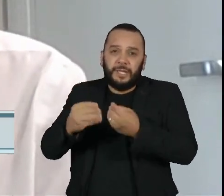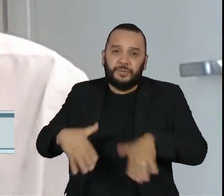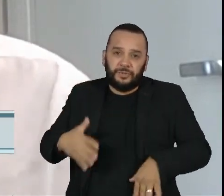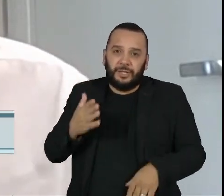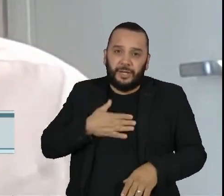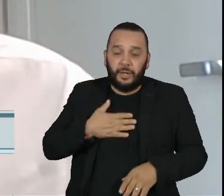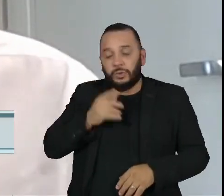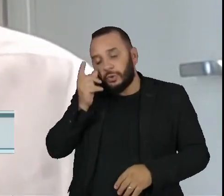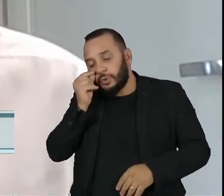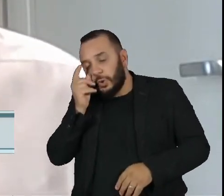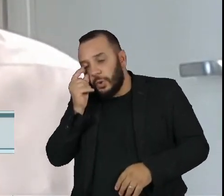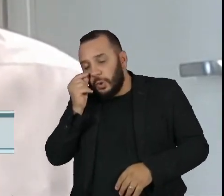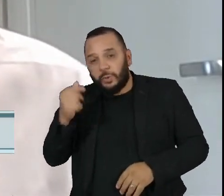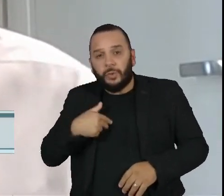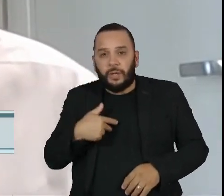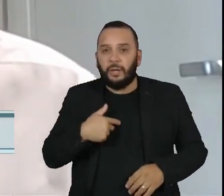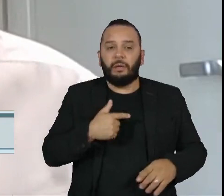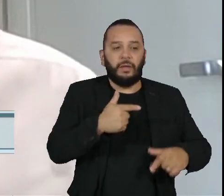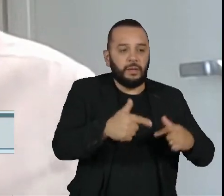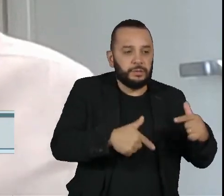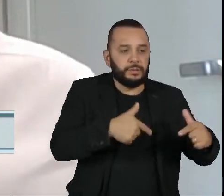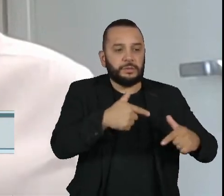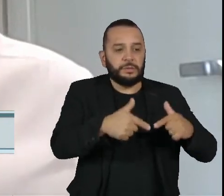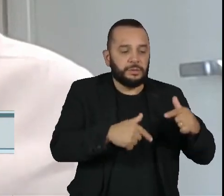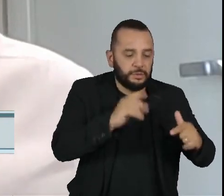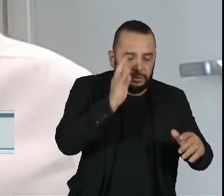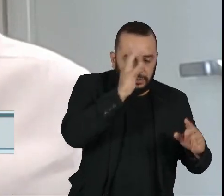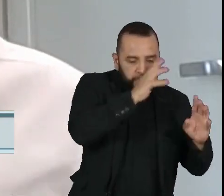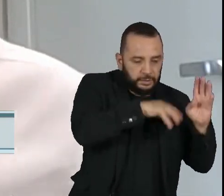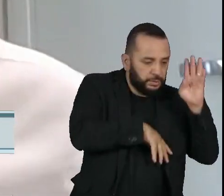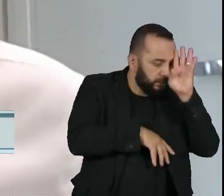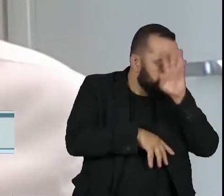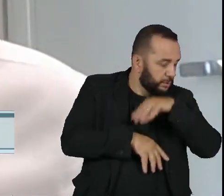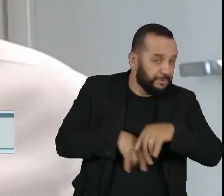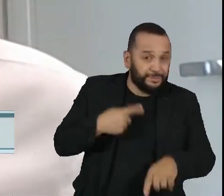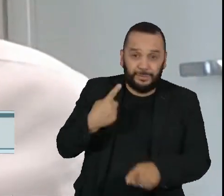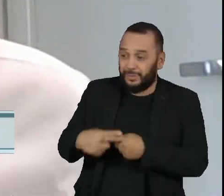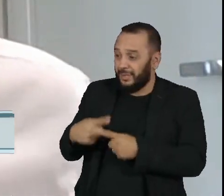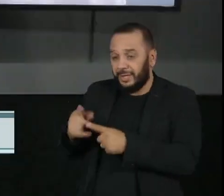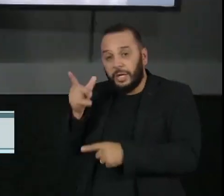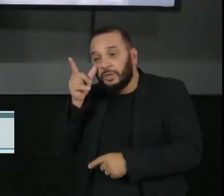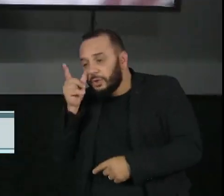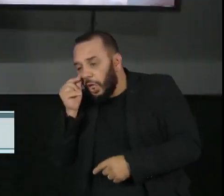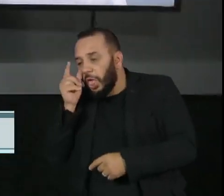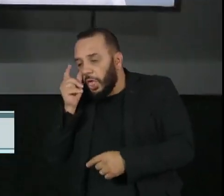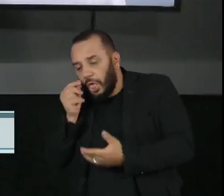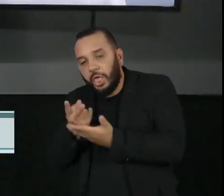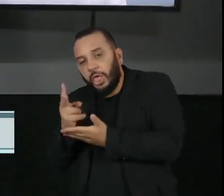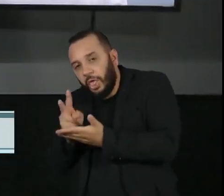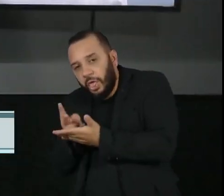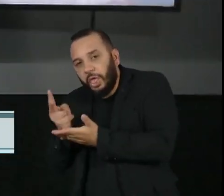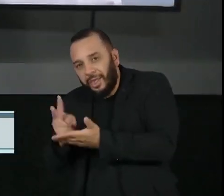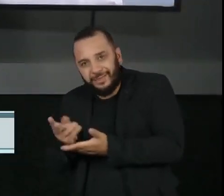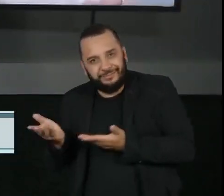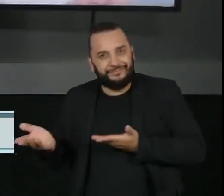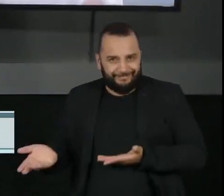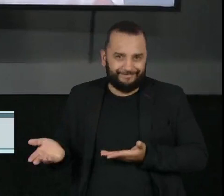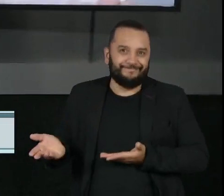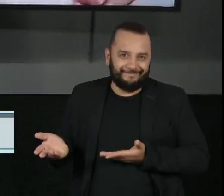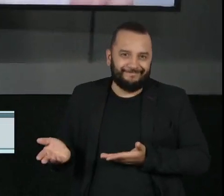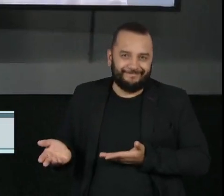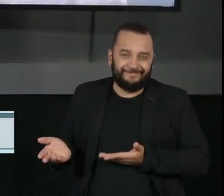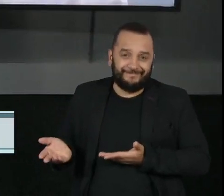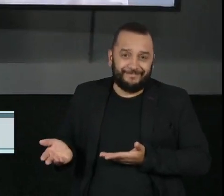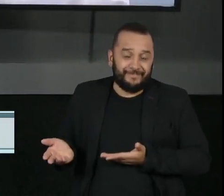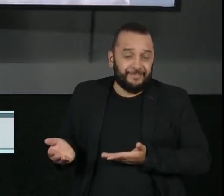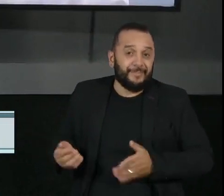É impossível ter um dia produtivo se a noite não foi de um sono reparador. Então, são vários esses distúrbios e, às vezes, a gente não